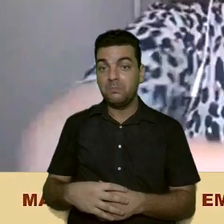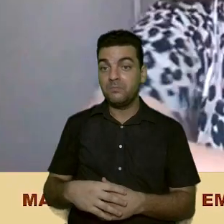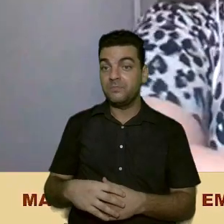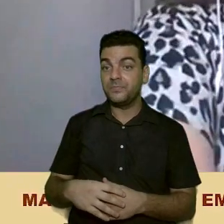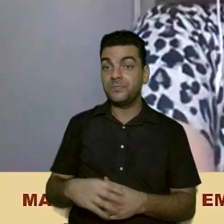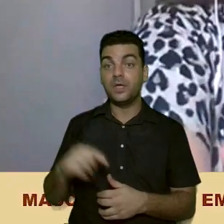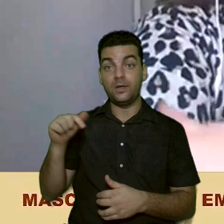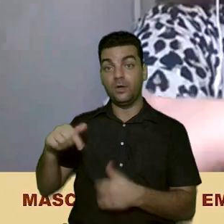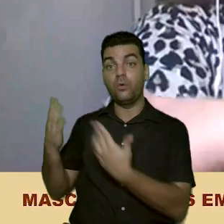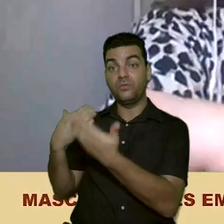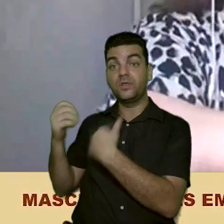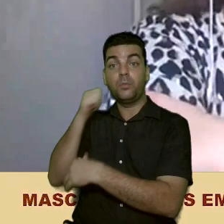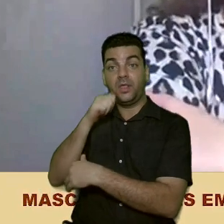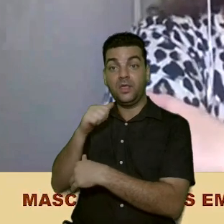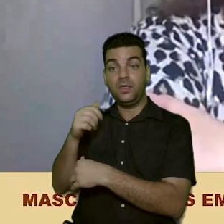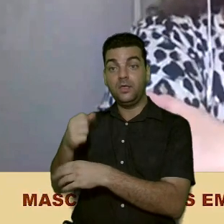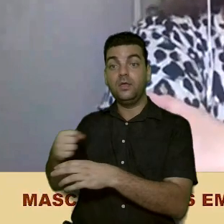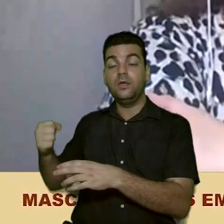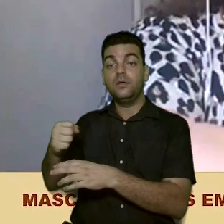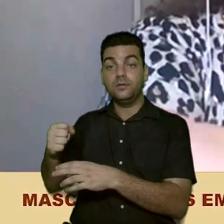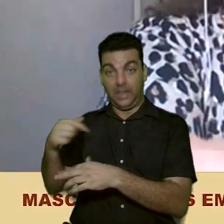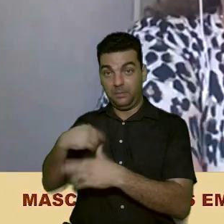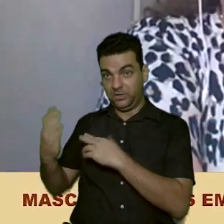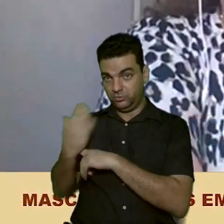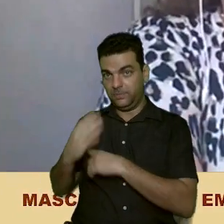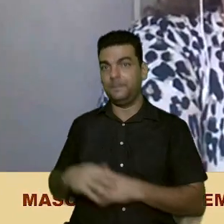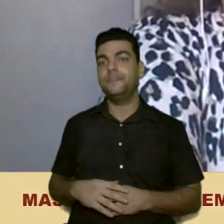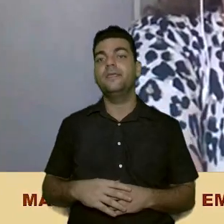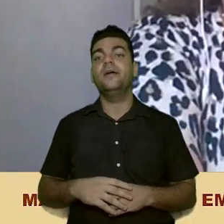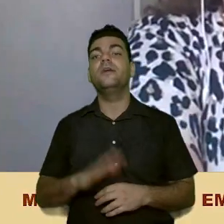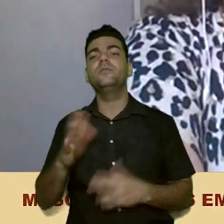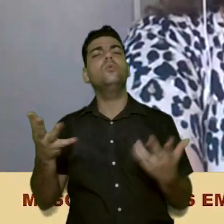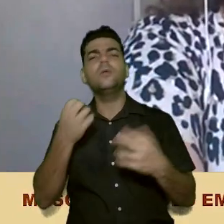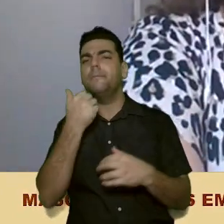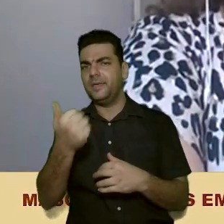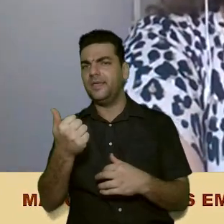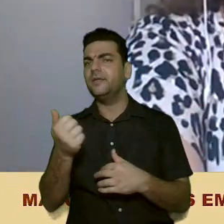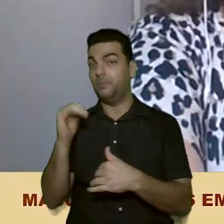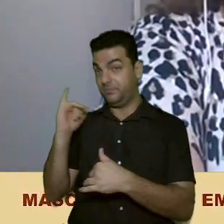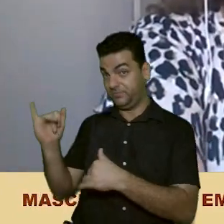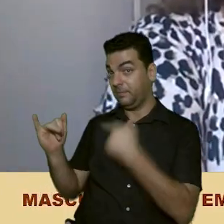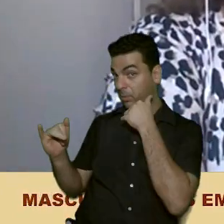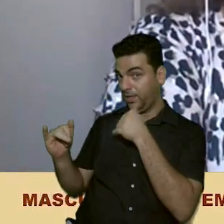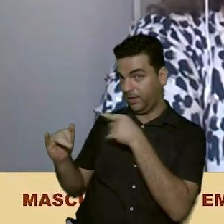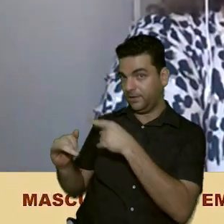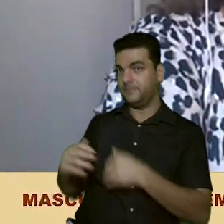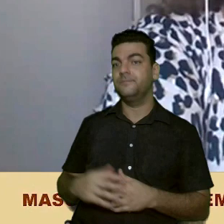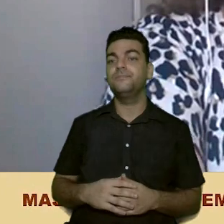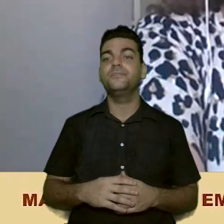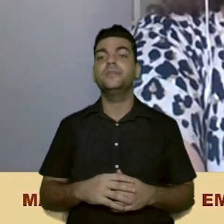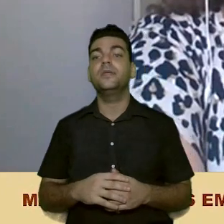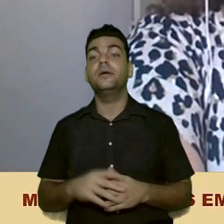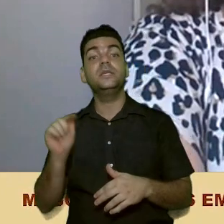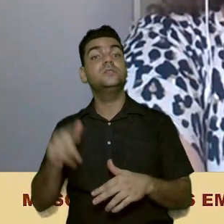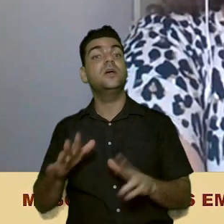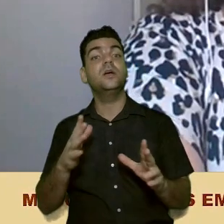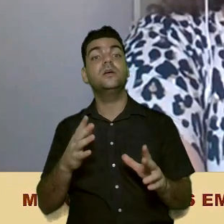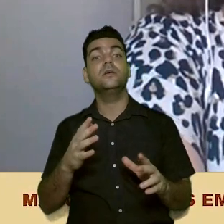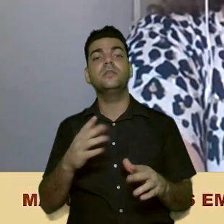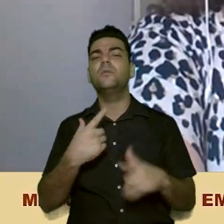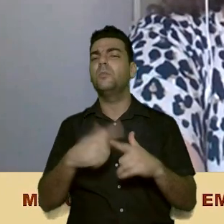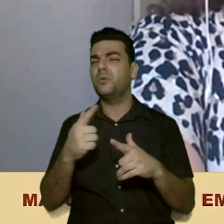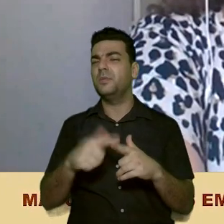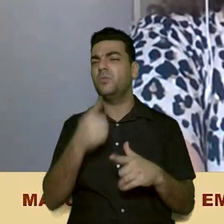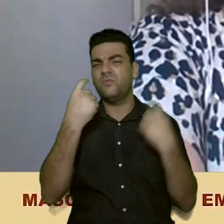aqui em casa, ela falou, eu falei, seu marido, ela falou, olha, hoje está tudo bem, assim, mas convivemos 20 anos com alcoolismo, um